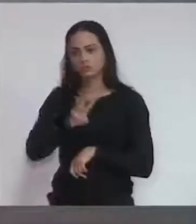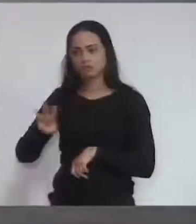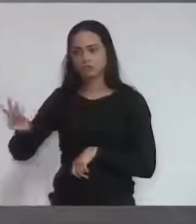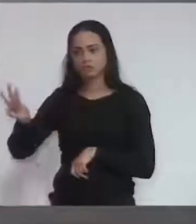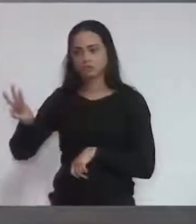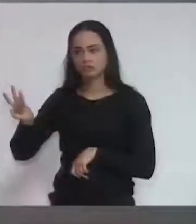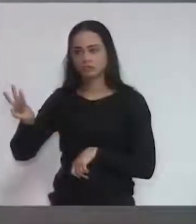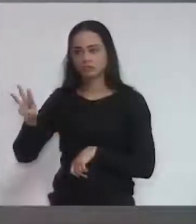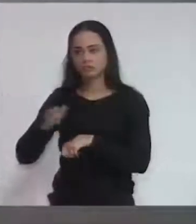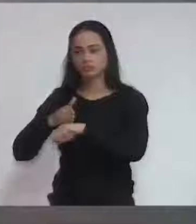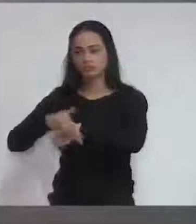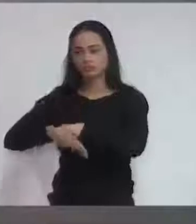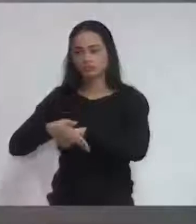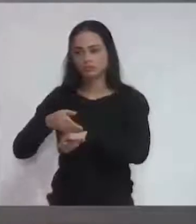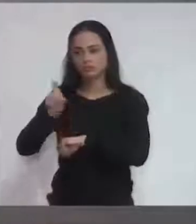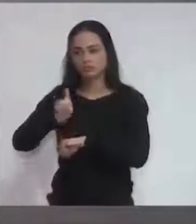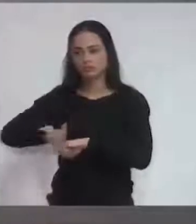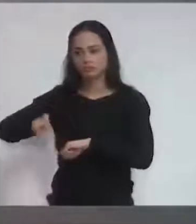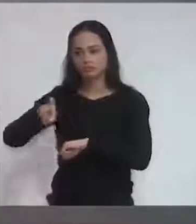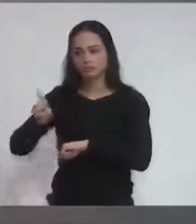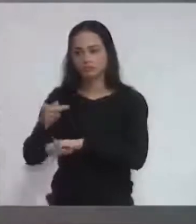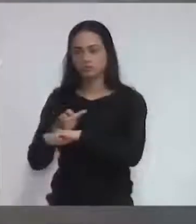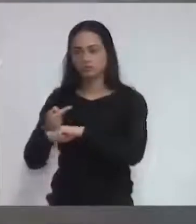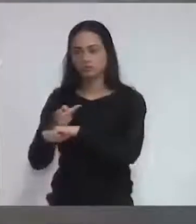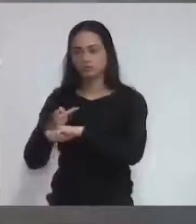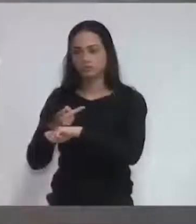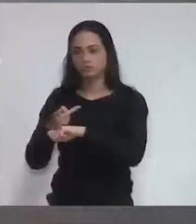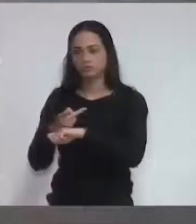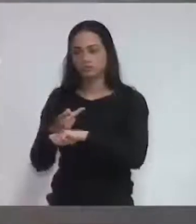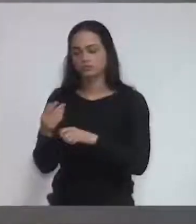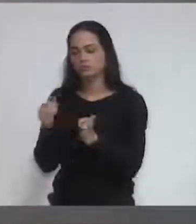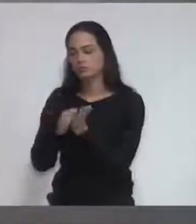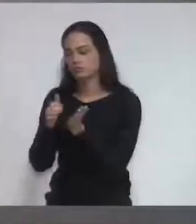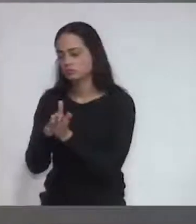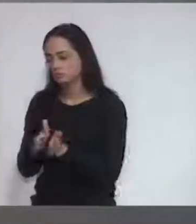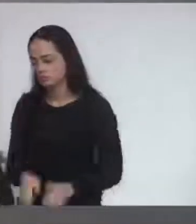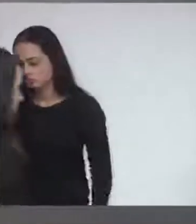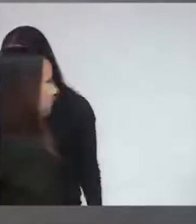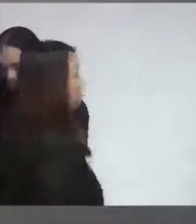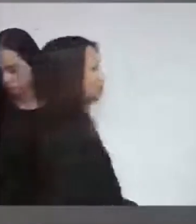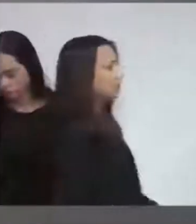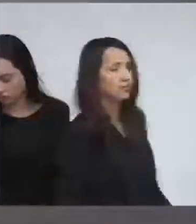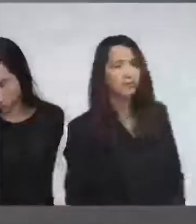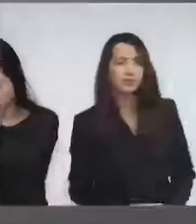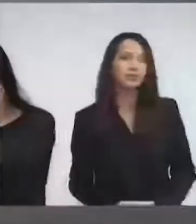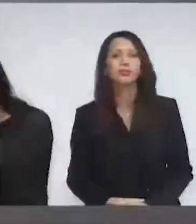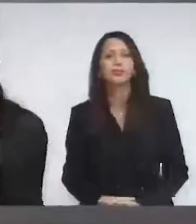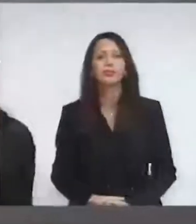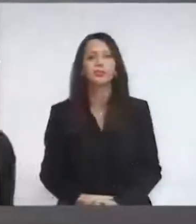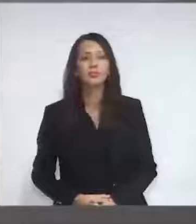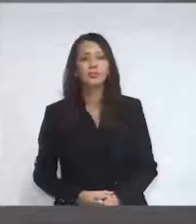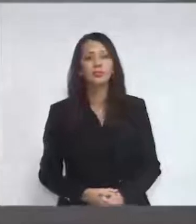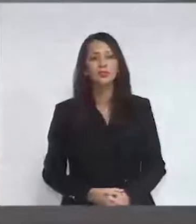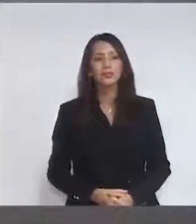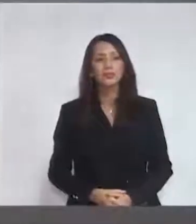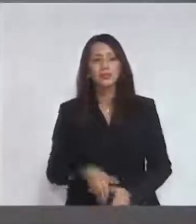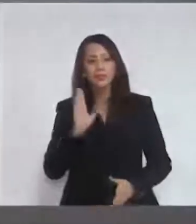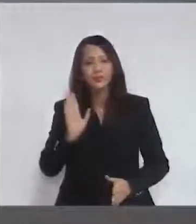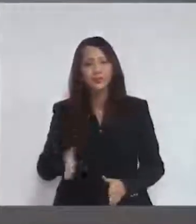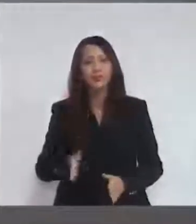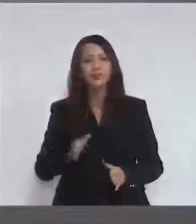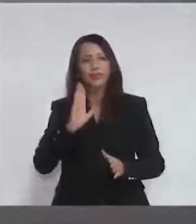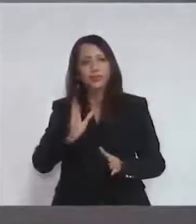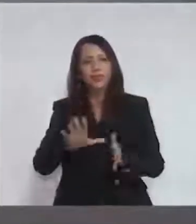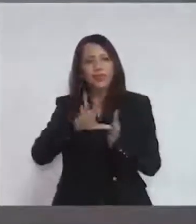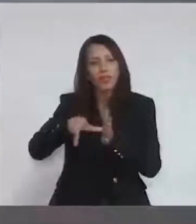no portal da transparência e achar os números sobre multas. Truco 6, só 9, ladrão. Não